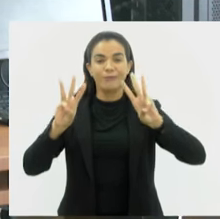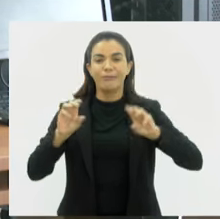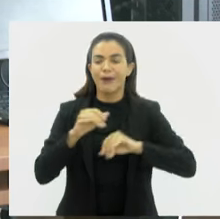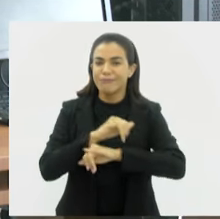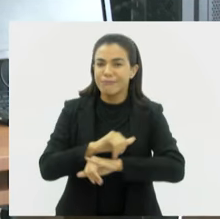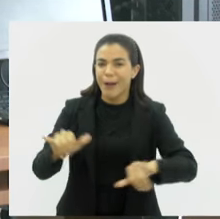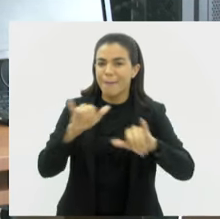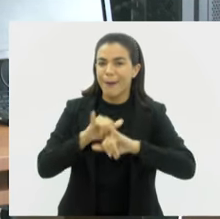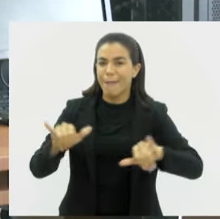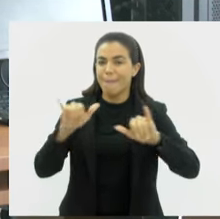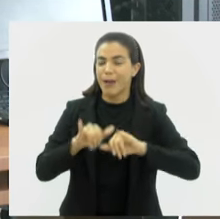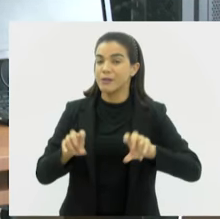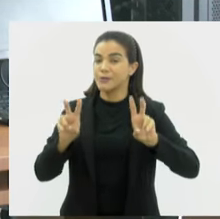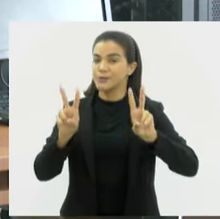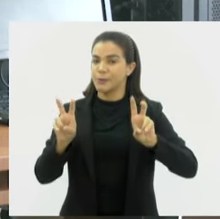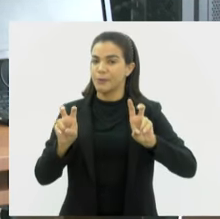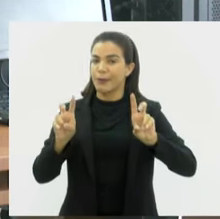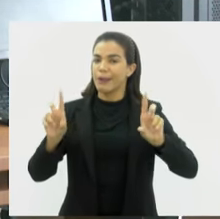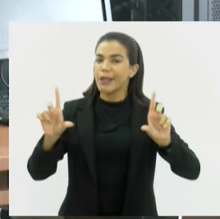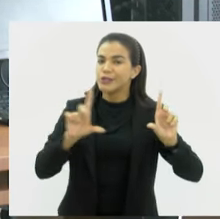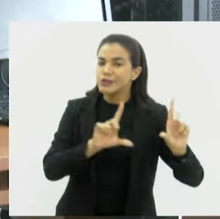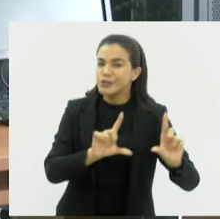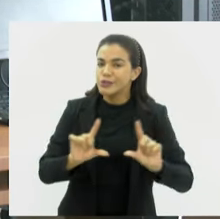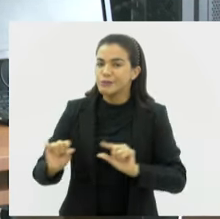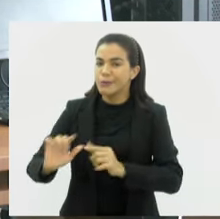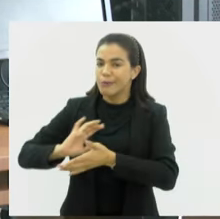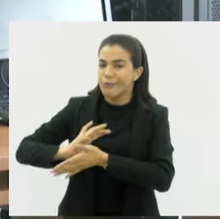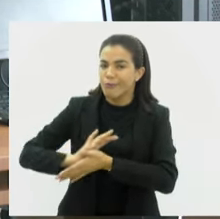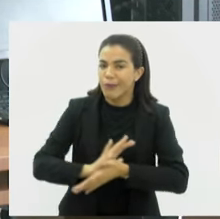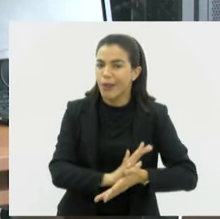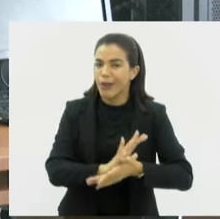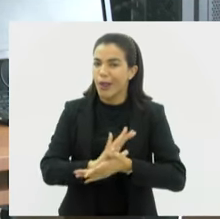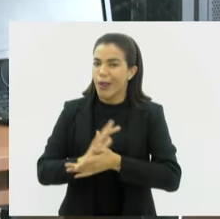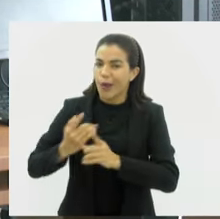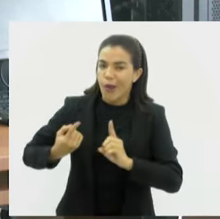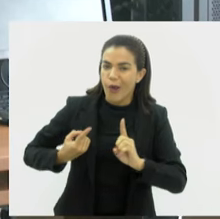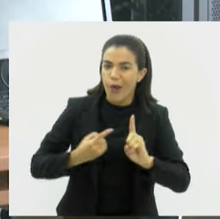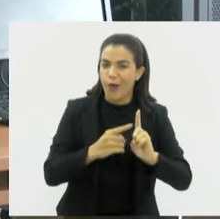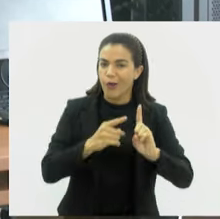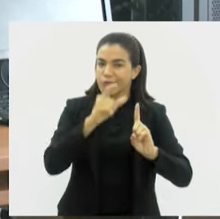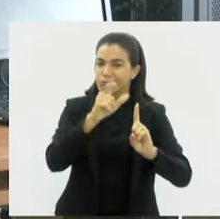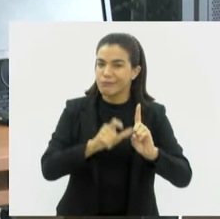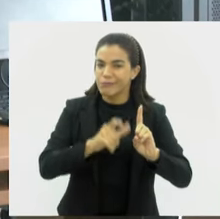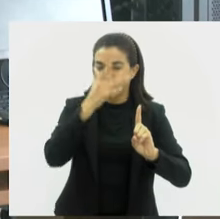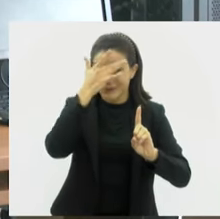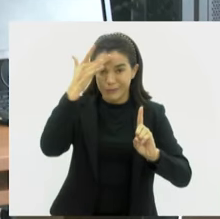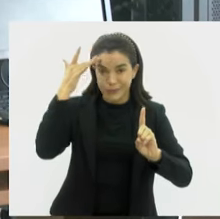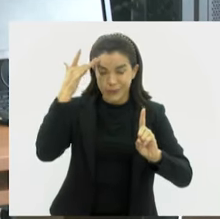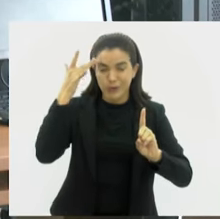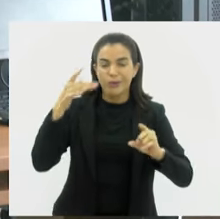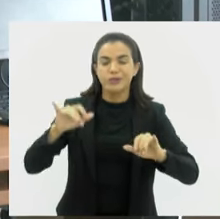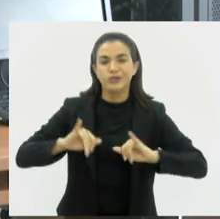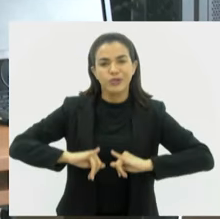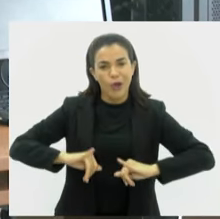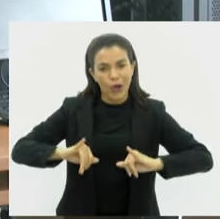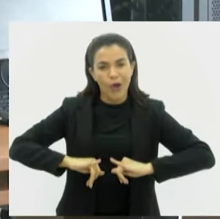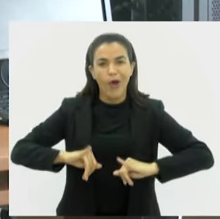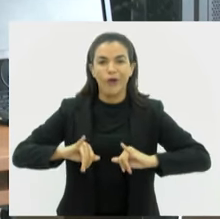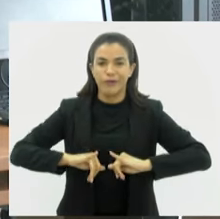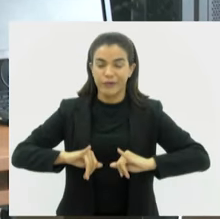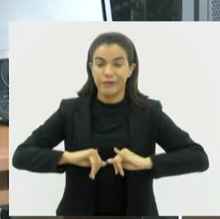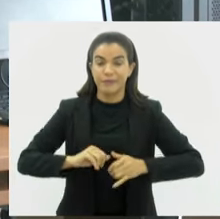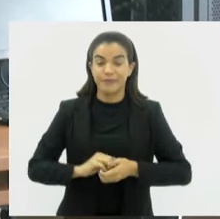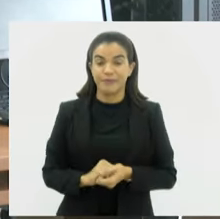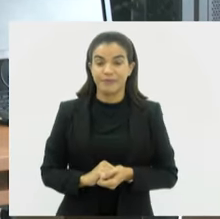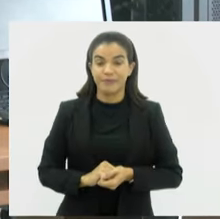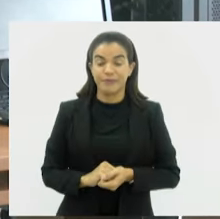informações sobre o tema e reduzir o preconceito e a discriminação que as pessoas com o espectro do autismo sofrem.